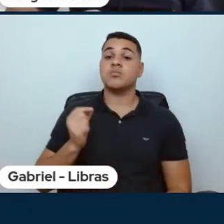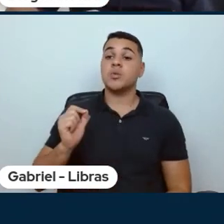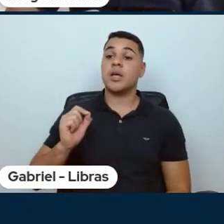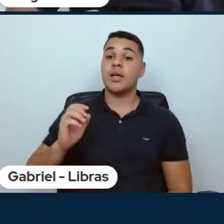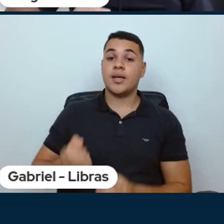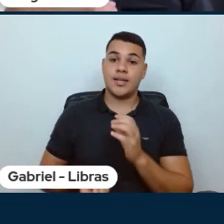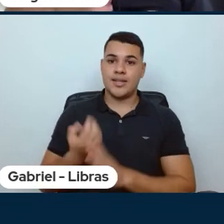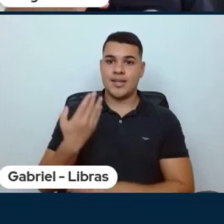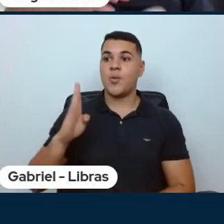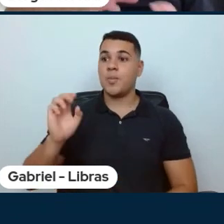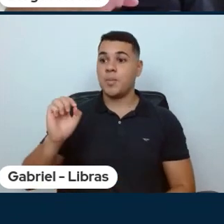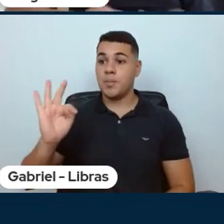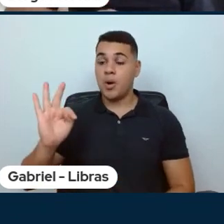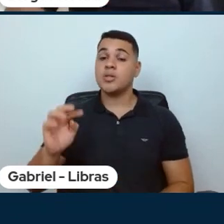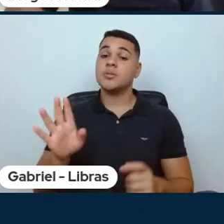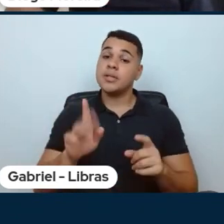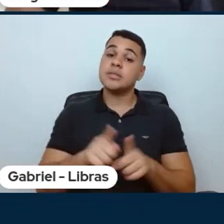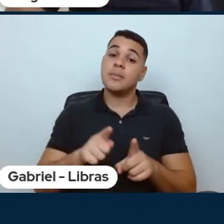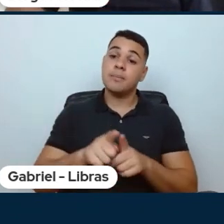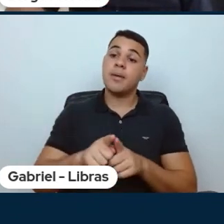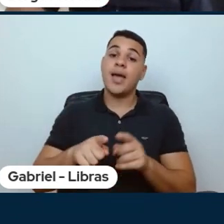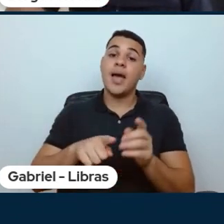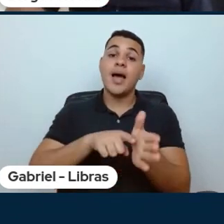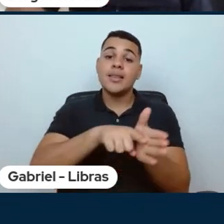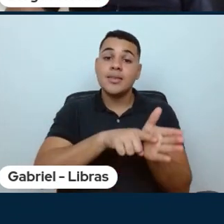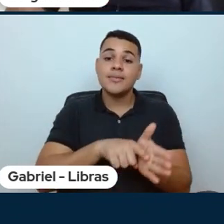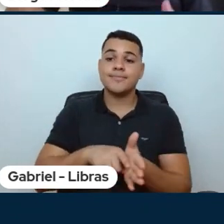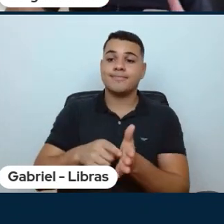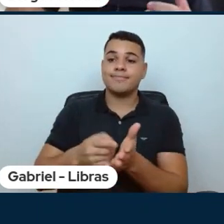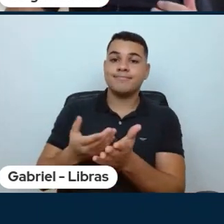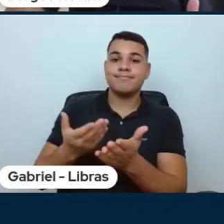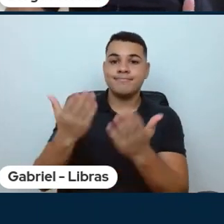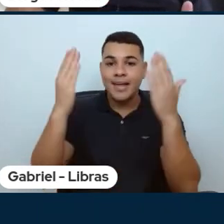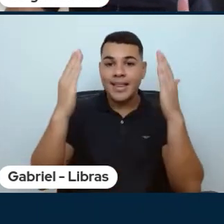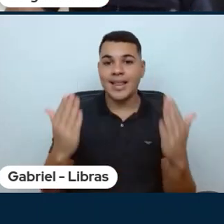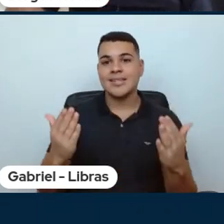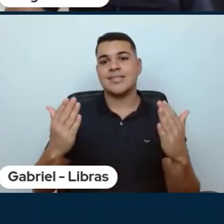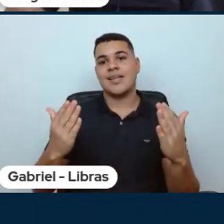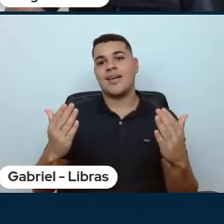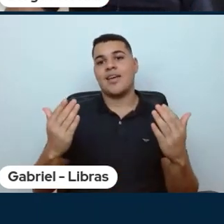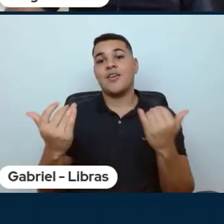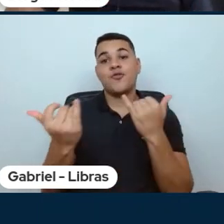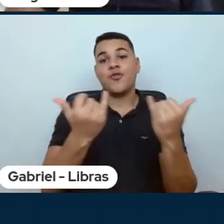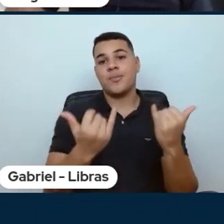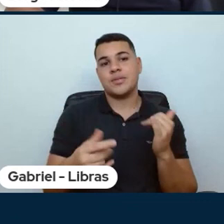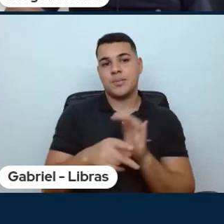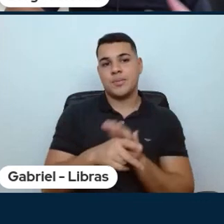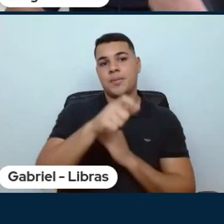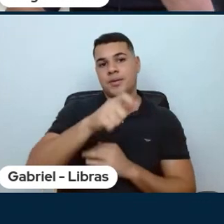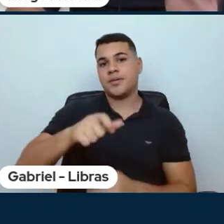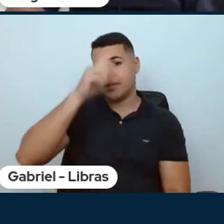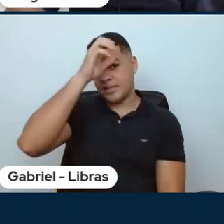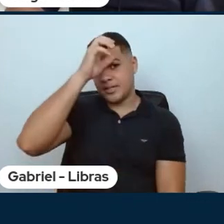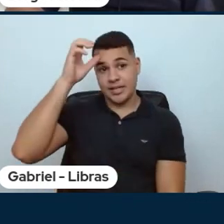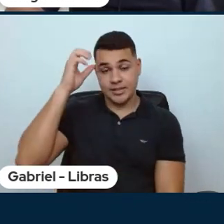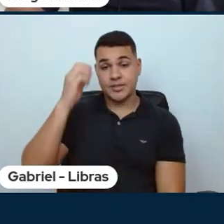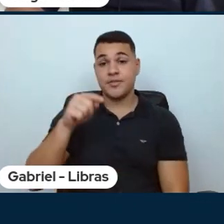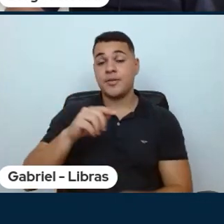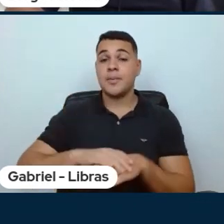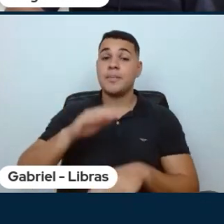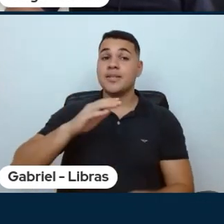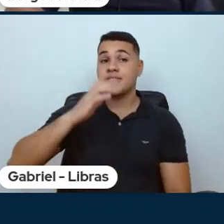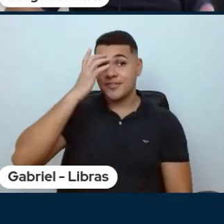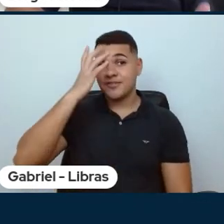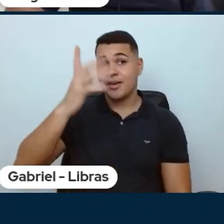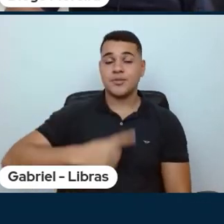bem elaboradas, a gente consegue trabalhar melhor, esse entendimento dos nossos clientes, tá. Fica mais fácil da